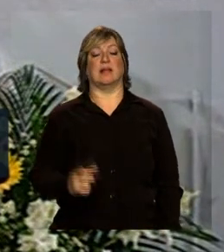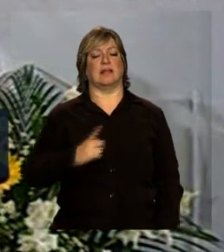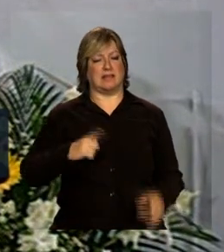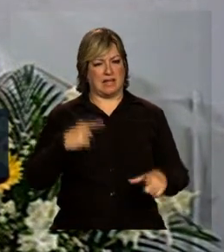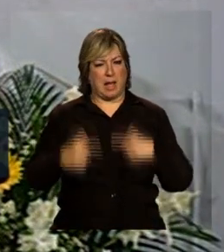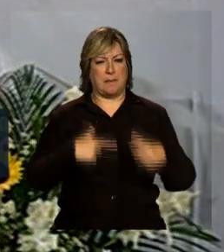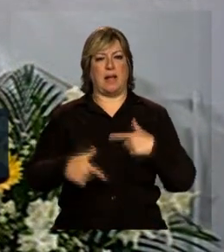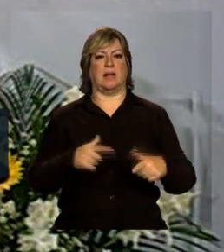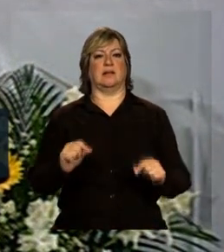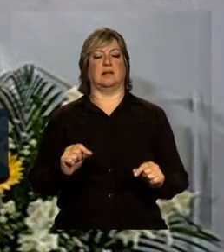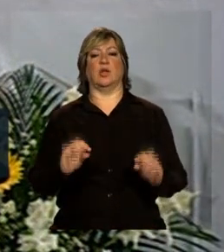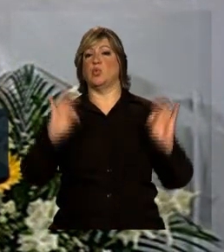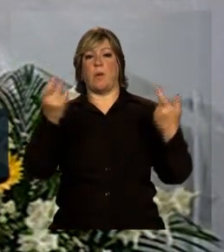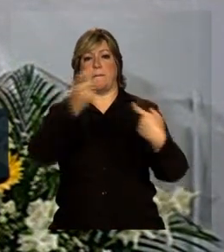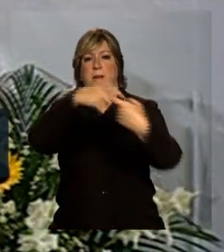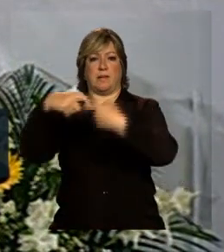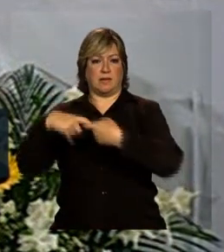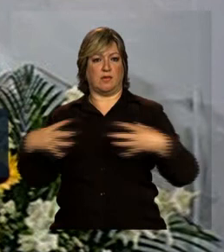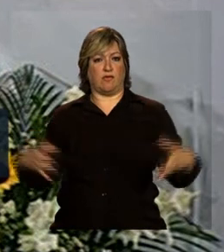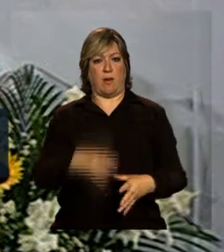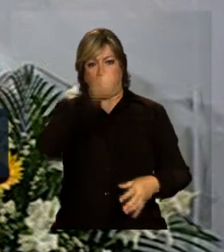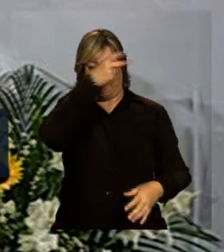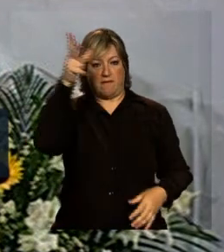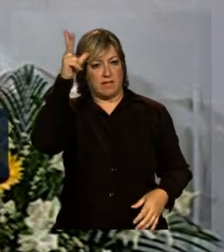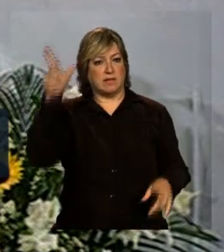trabalhando, quer dizer, todas essas parcerias que envolvem também a prefeitura,